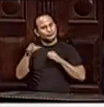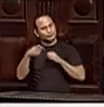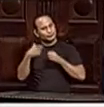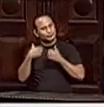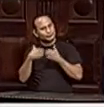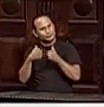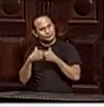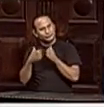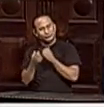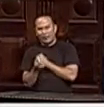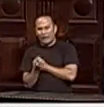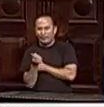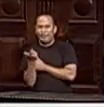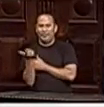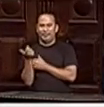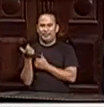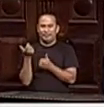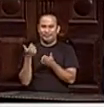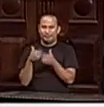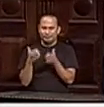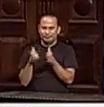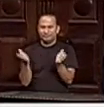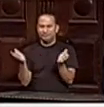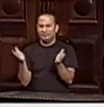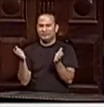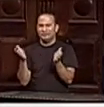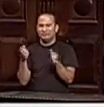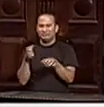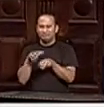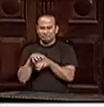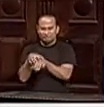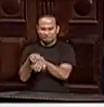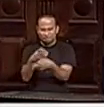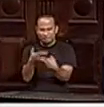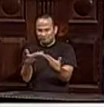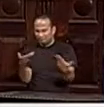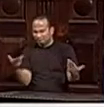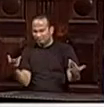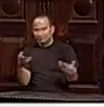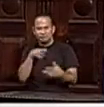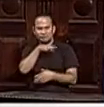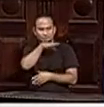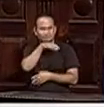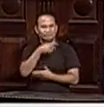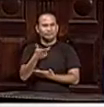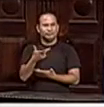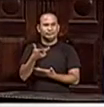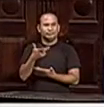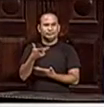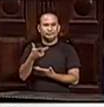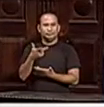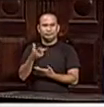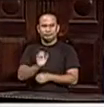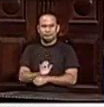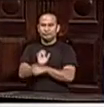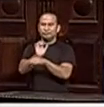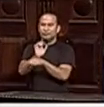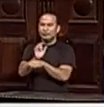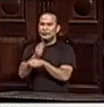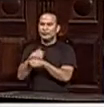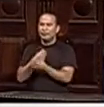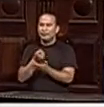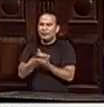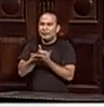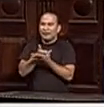da passagem, a péssima qualidade dos transportes, a inibição do governo do Estado em